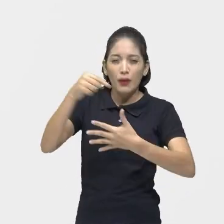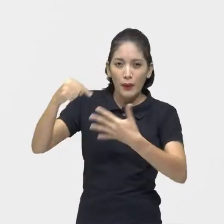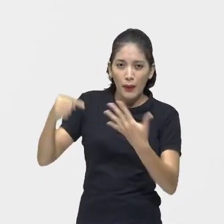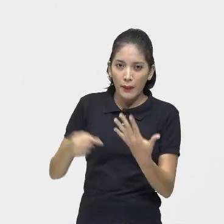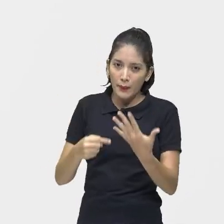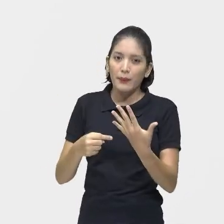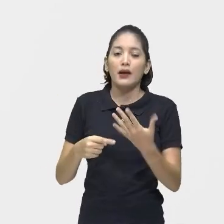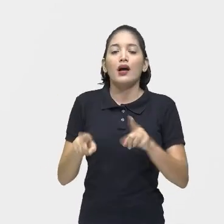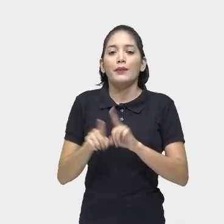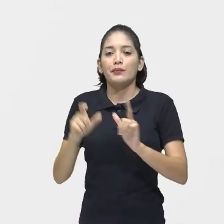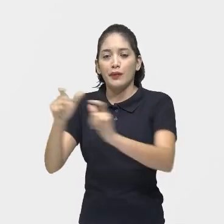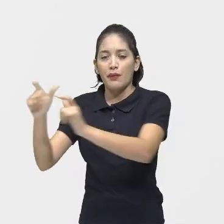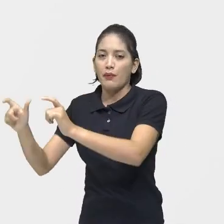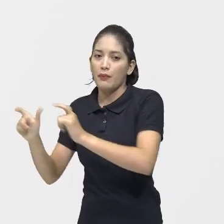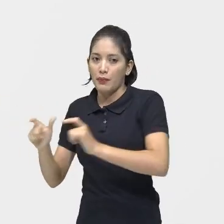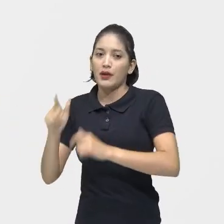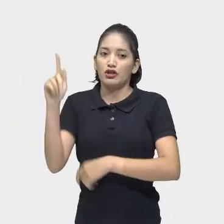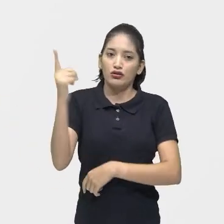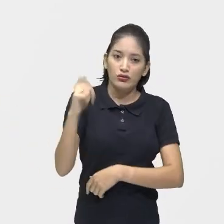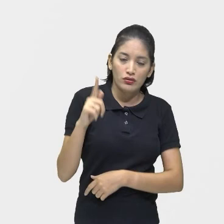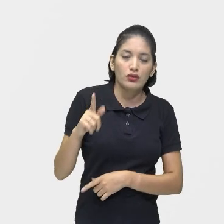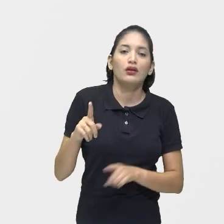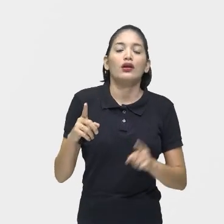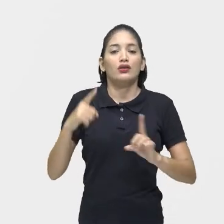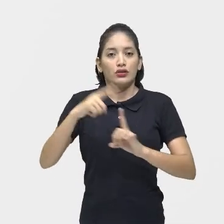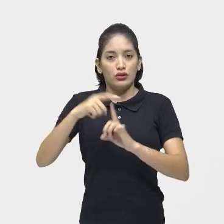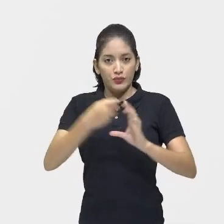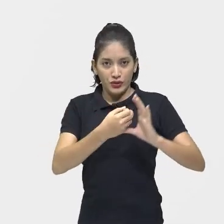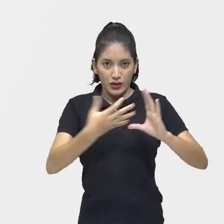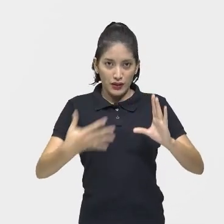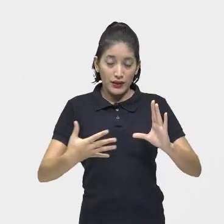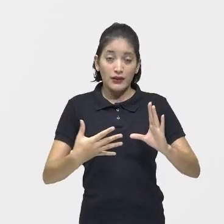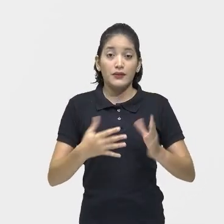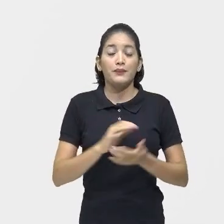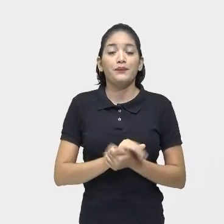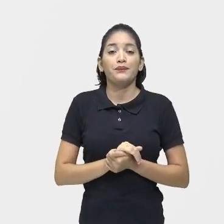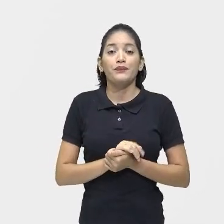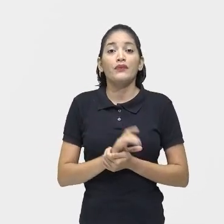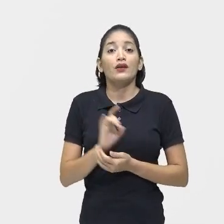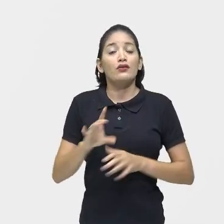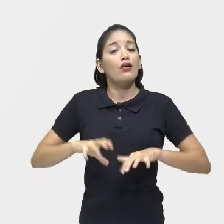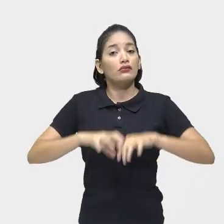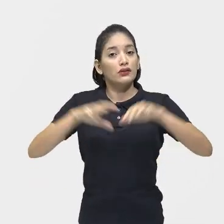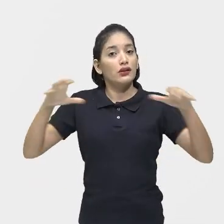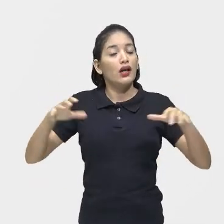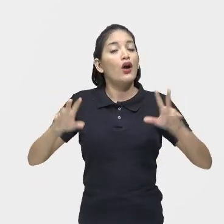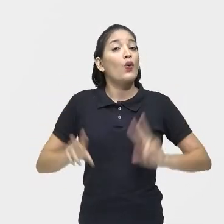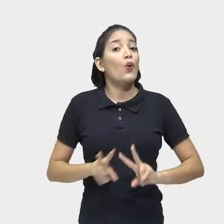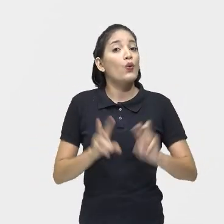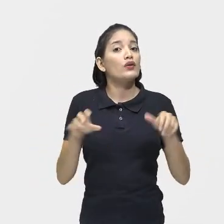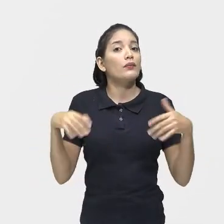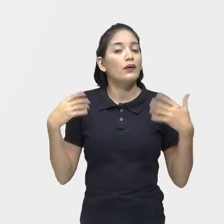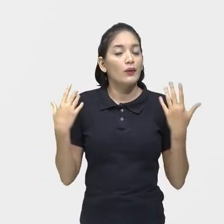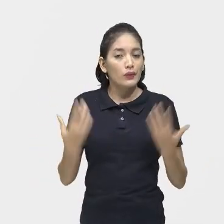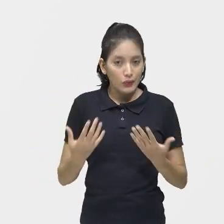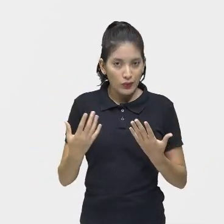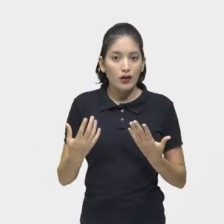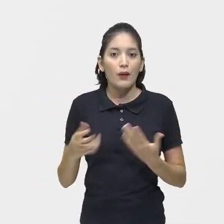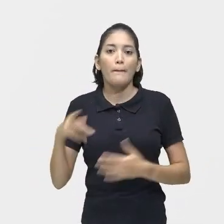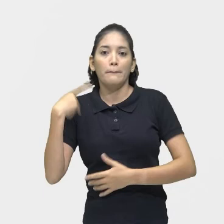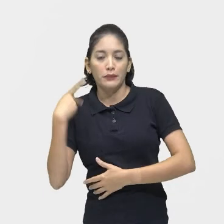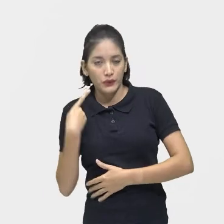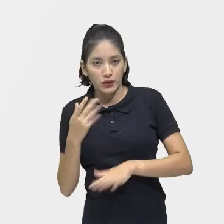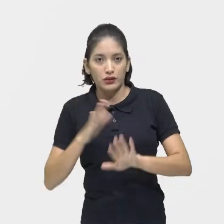né, que é a localização geográfica, os aspectos físicos. A gente está regionalizando apenas com relação à questão